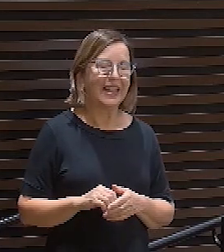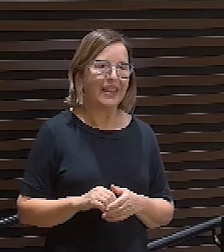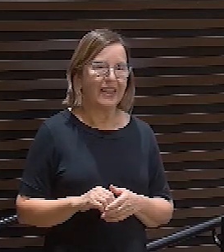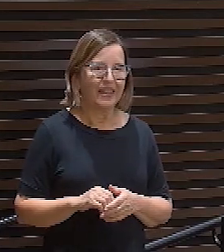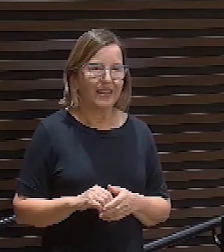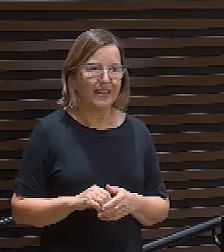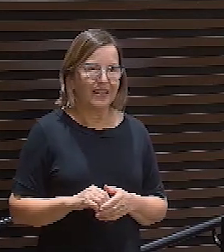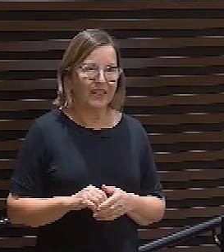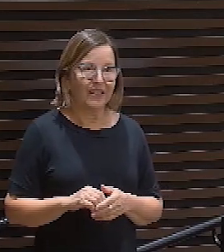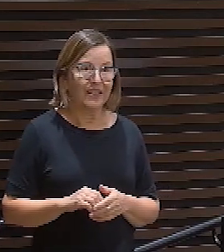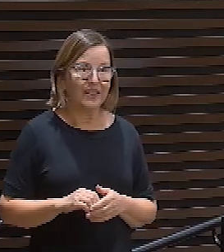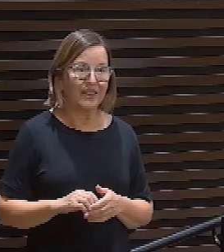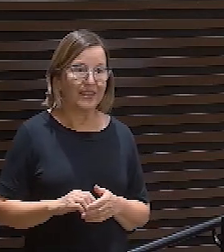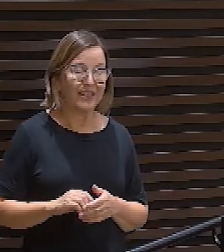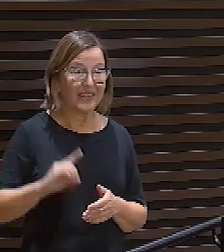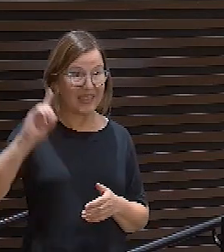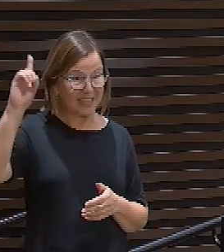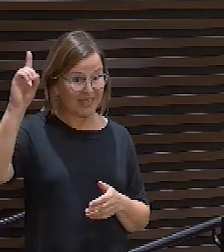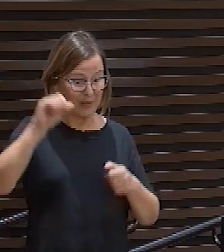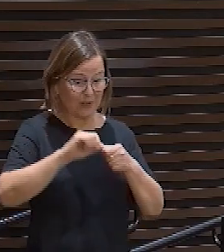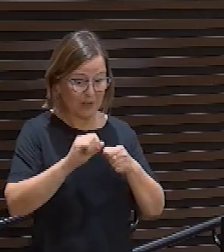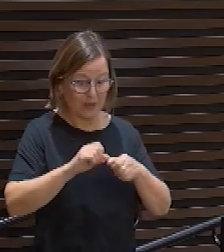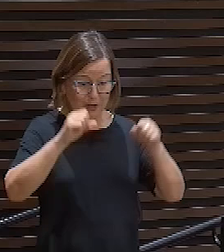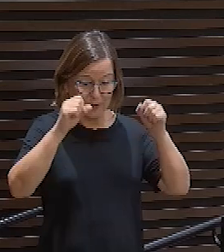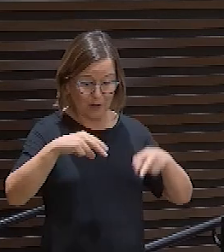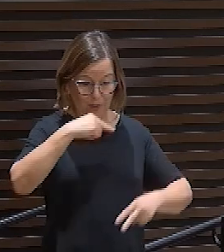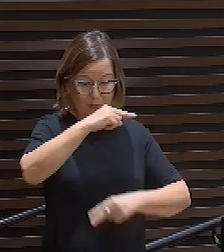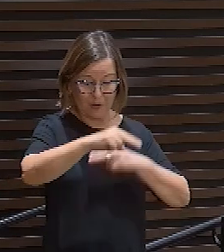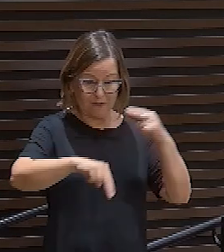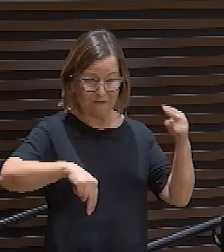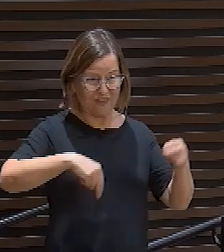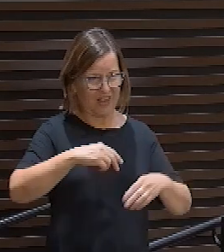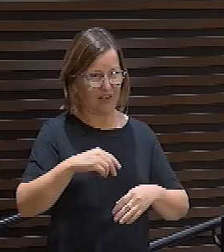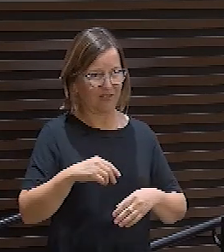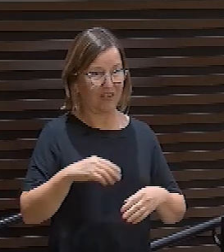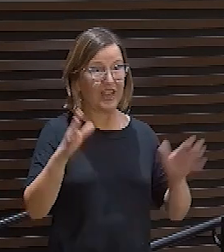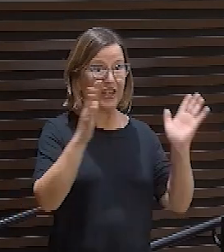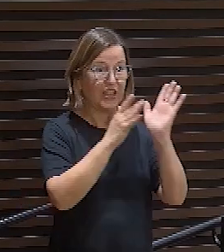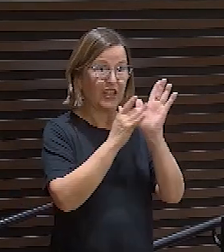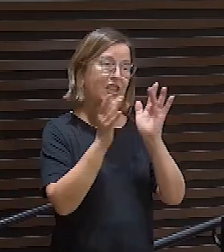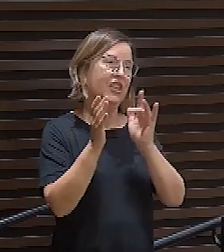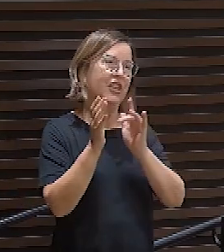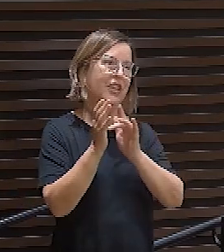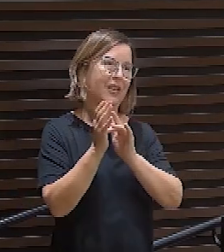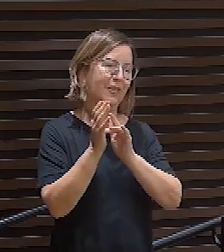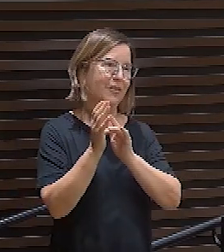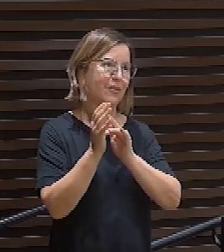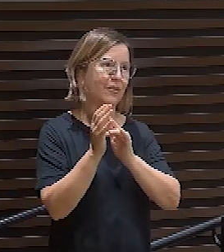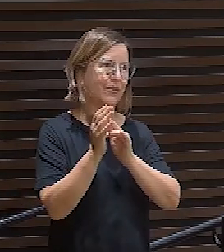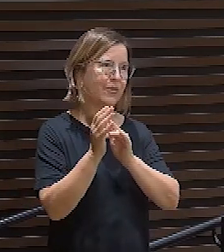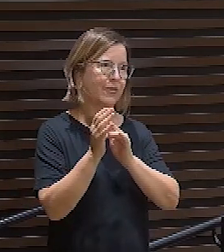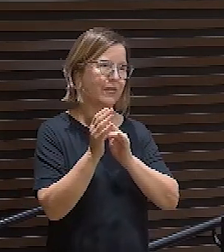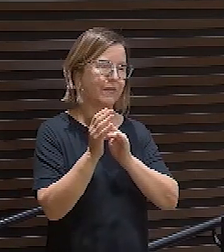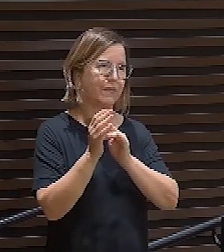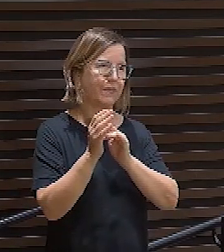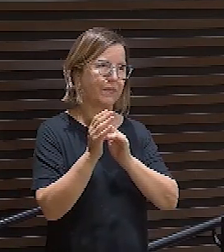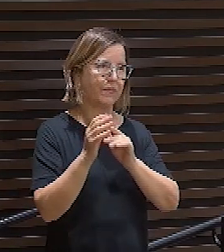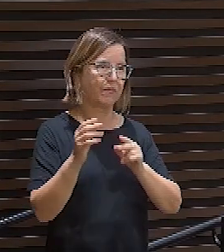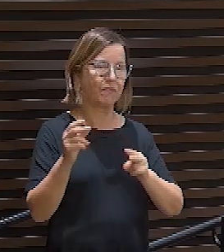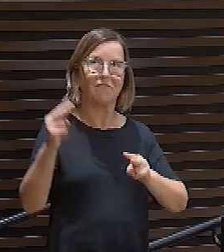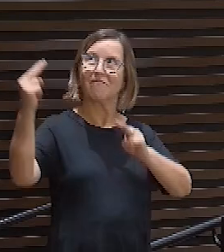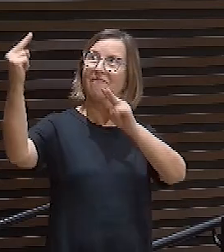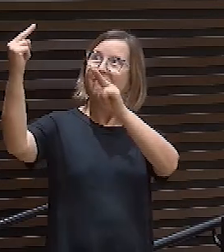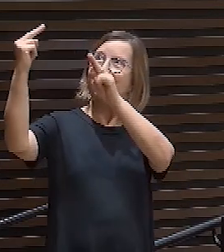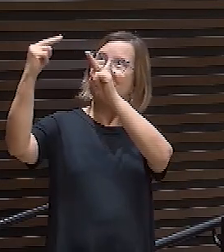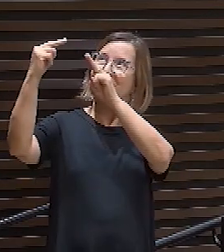universo. Jesus abre a porta do tribunal, entra de peito estufado, olhando no olho do Pai,